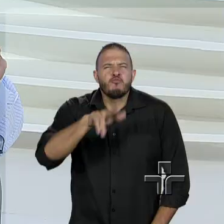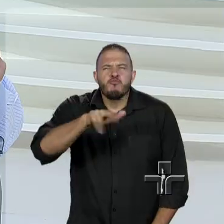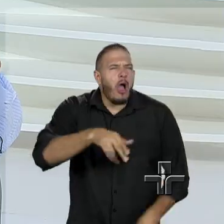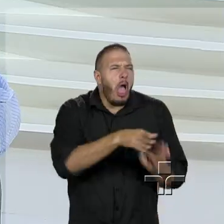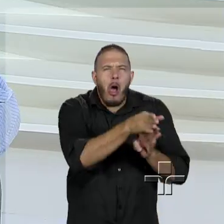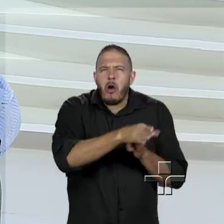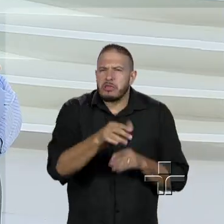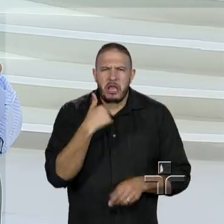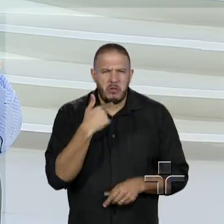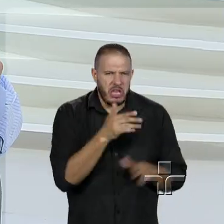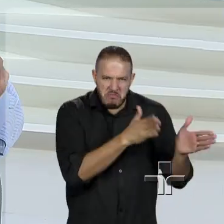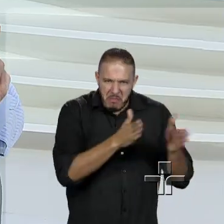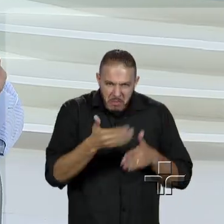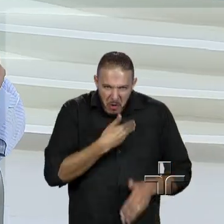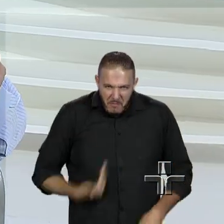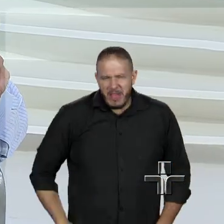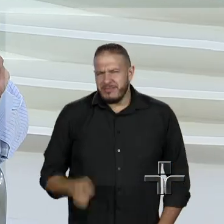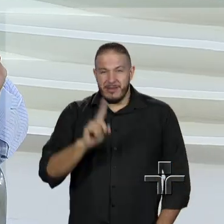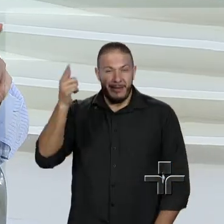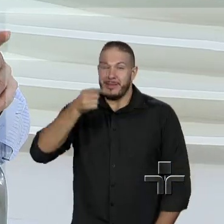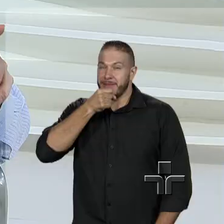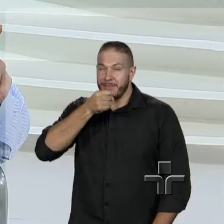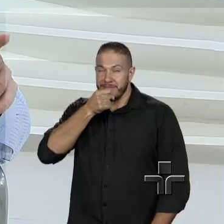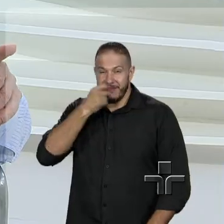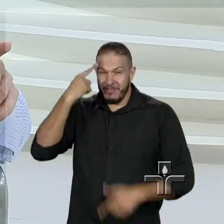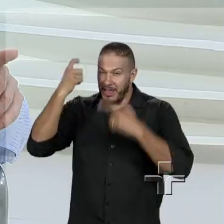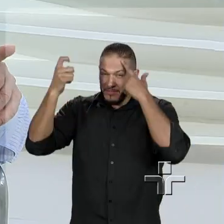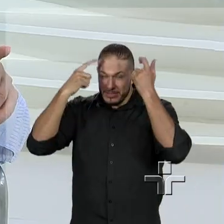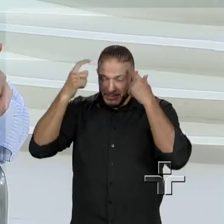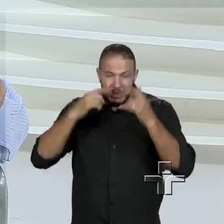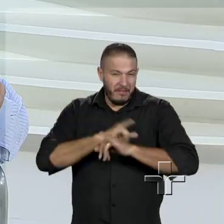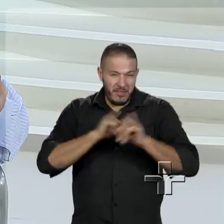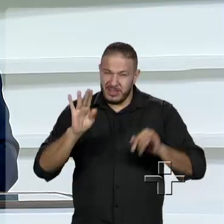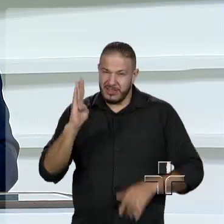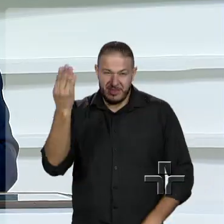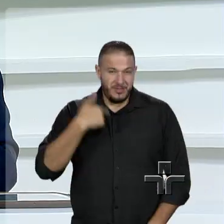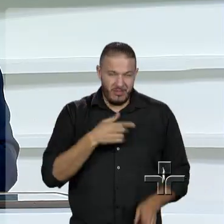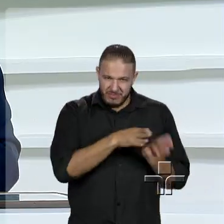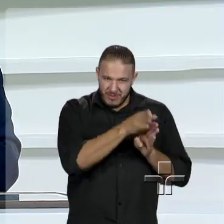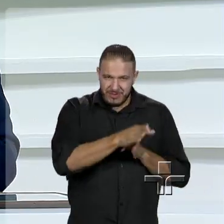ninguém. Isso é a imprensa que gosta de inventar fake news.